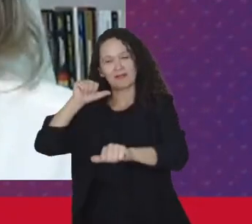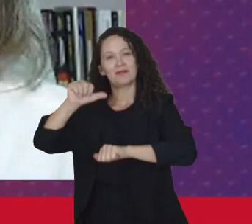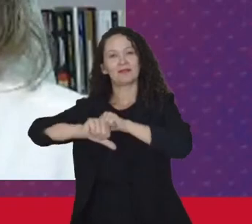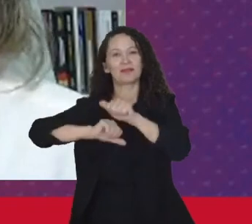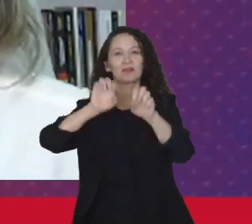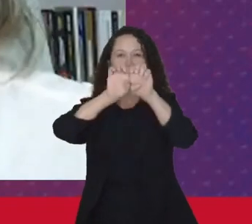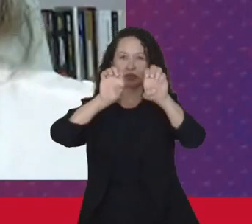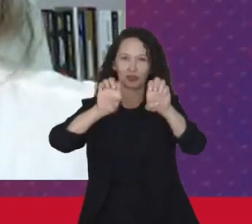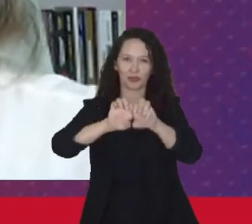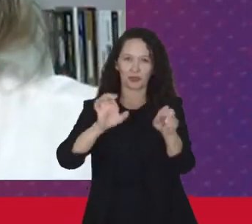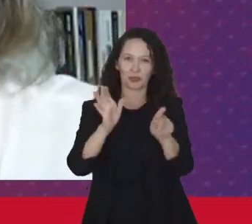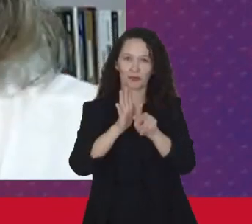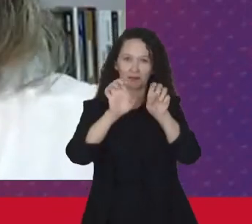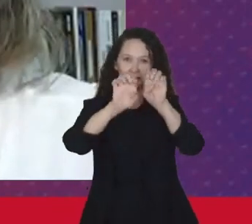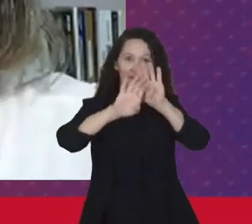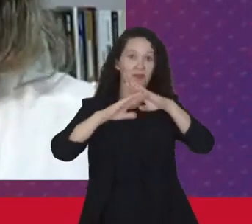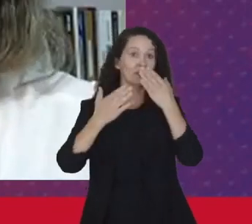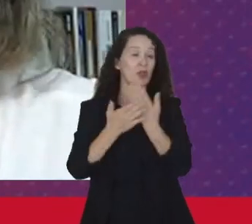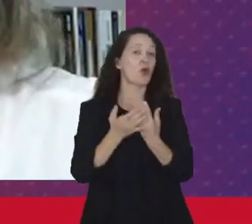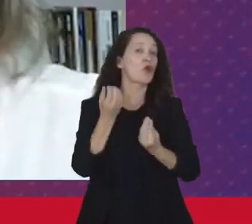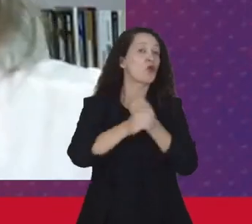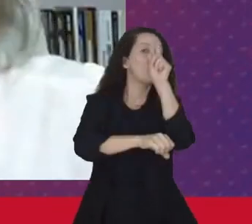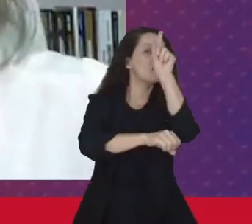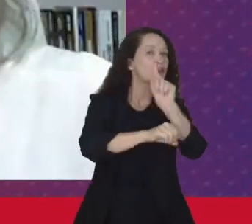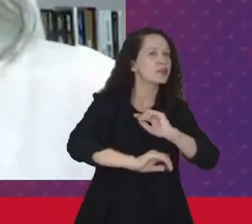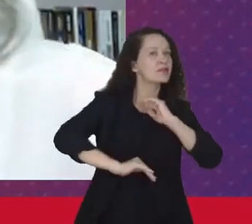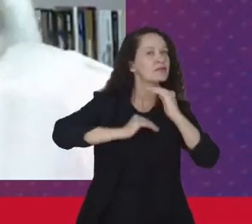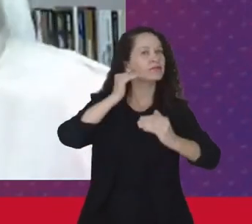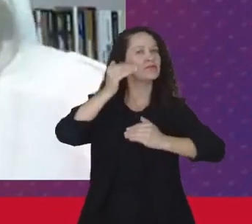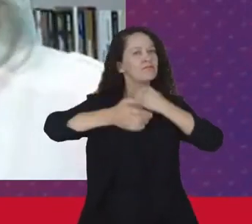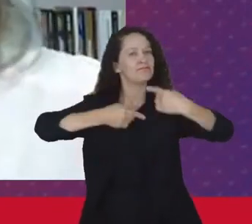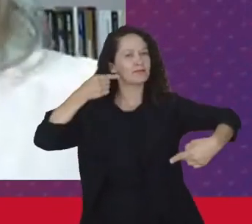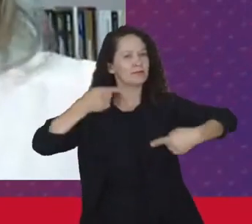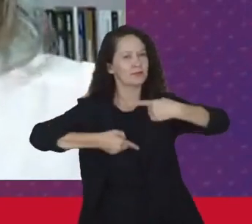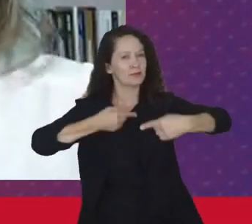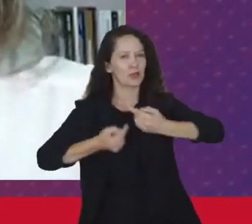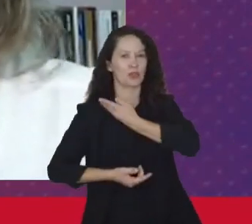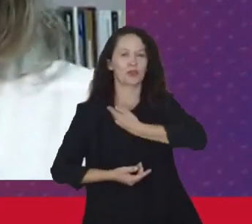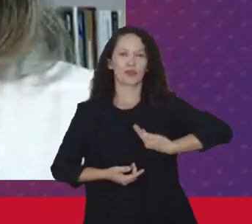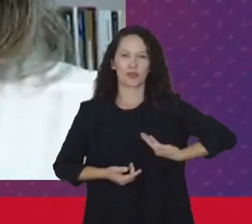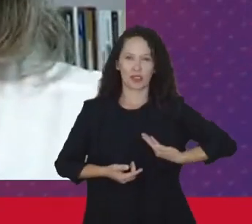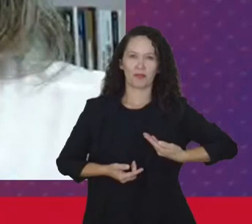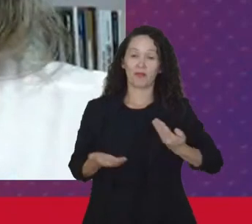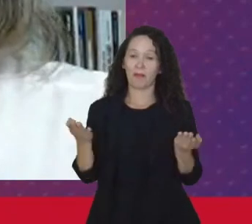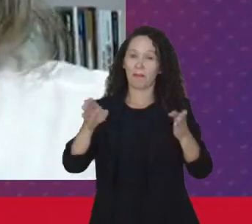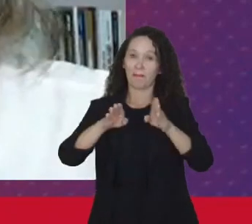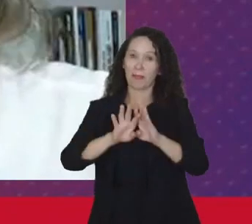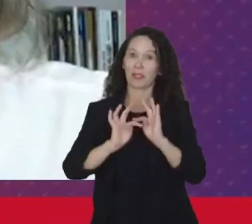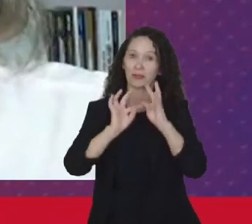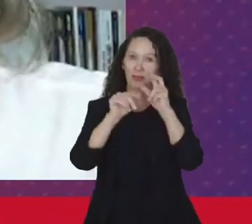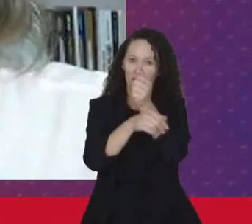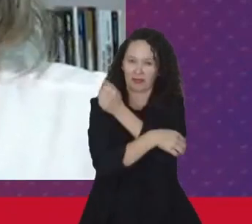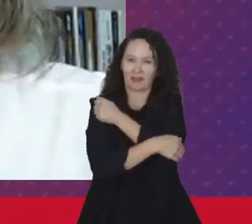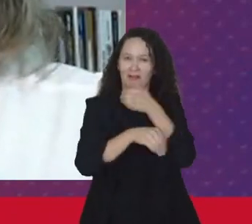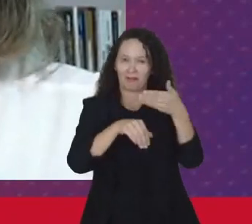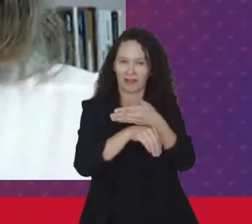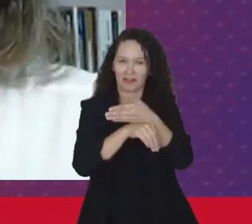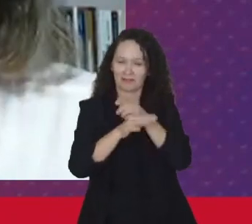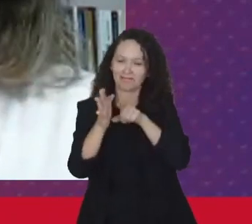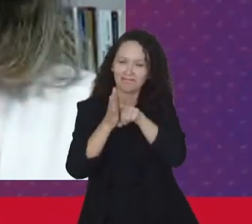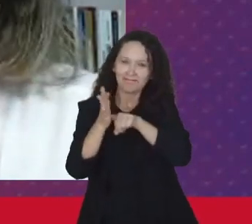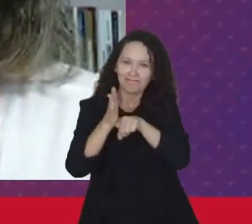da estrutura da escola, como os gestores avançaram nas políticas para incluir a todos os estudantes, e o censo